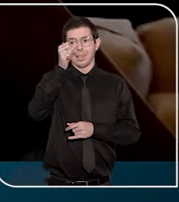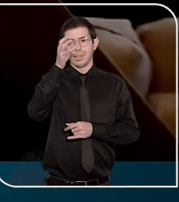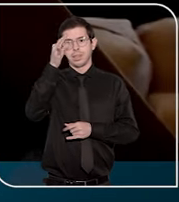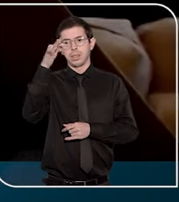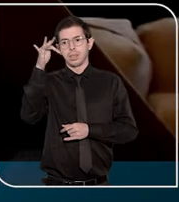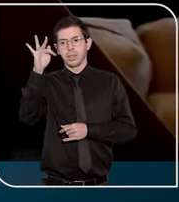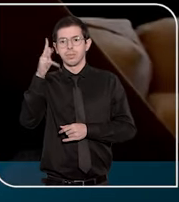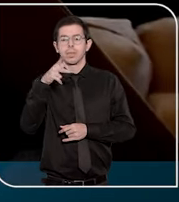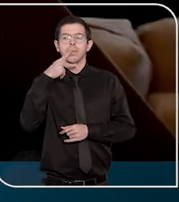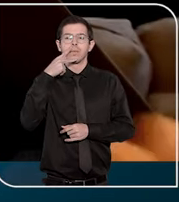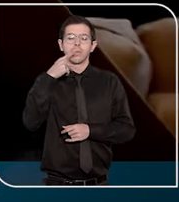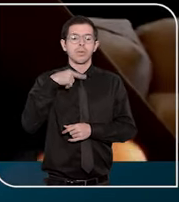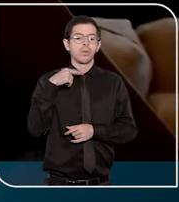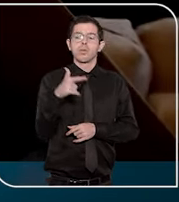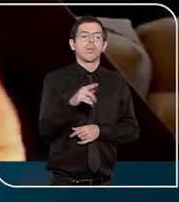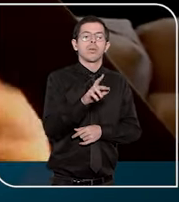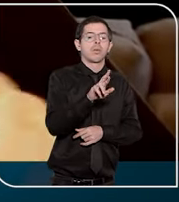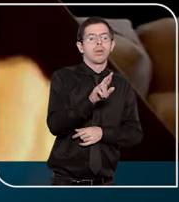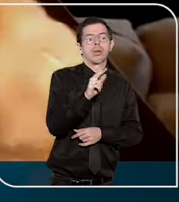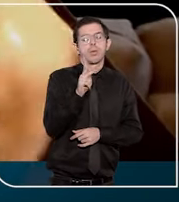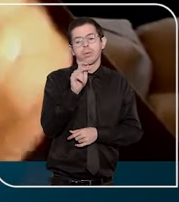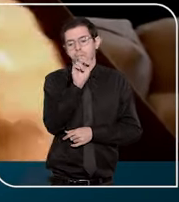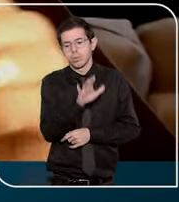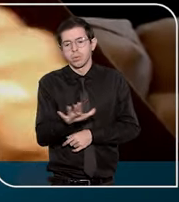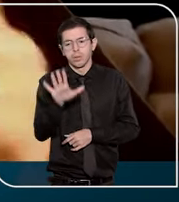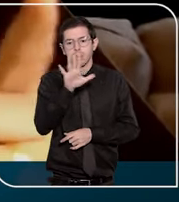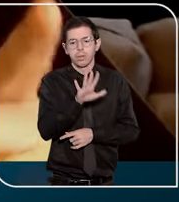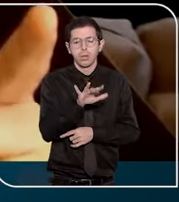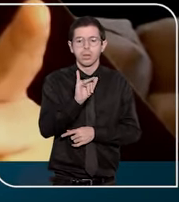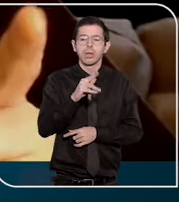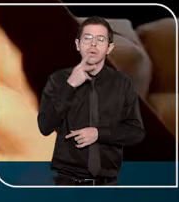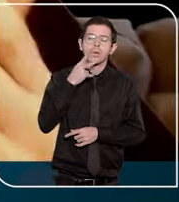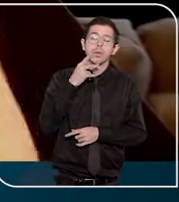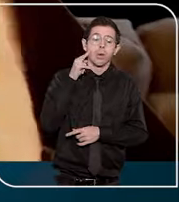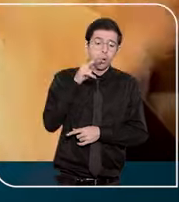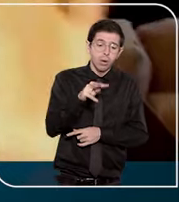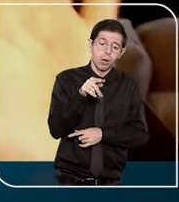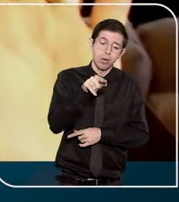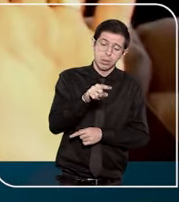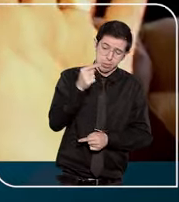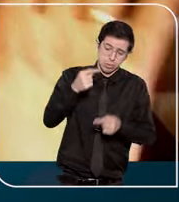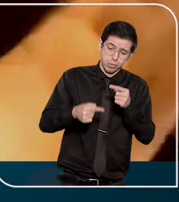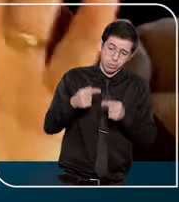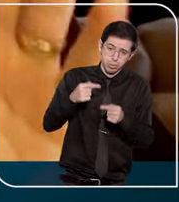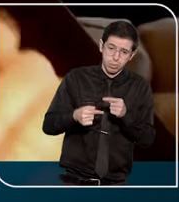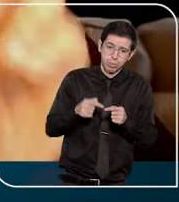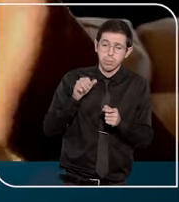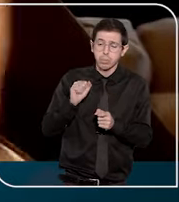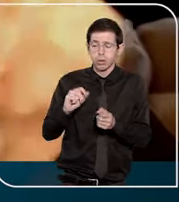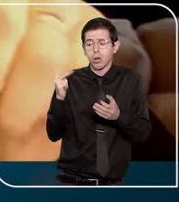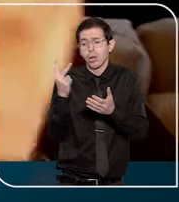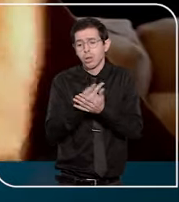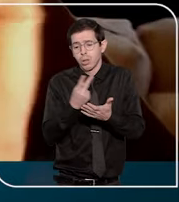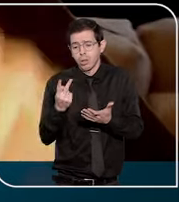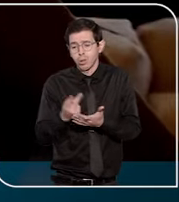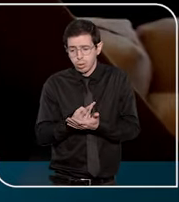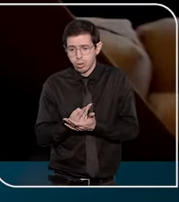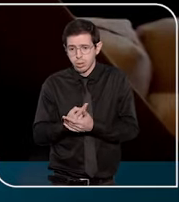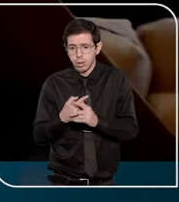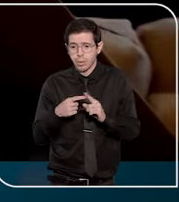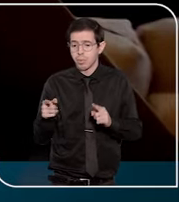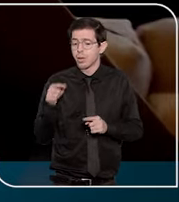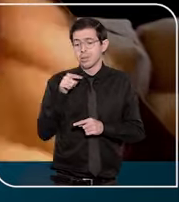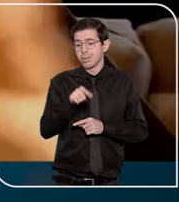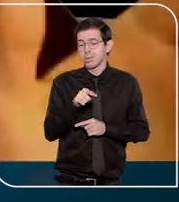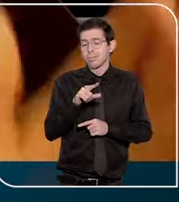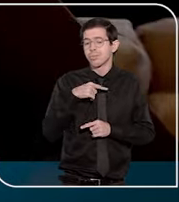repercussão geral, por exemplo, ele já tá dizendo o seguinte, ó, esse lance aí que você está questionando, talvez tenha até acontecido, não sei, mas esse lance o VAR